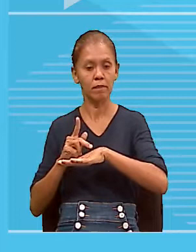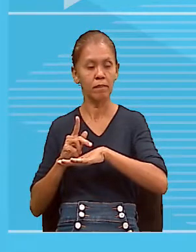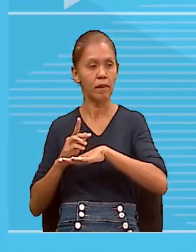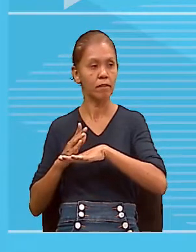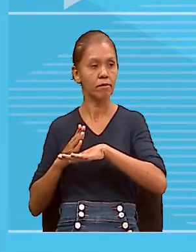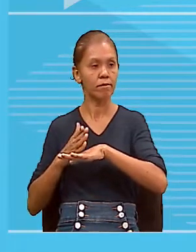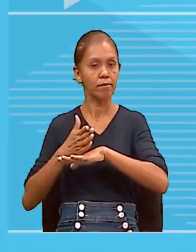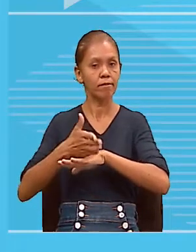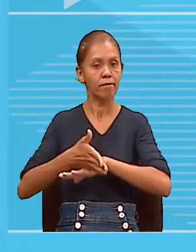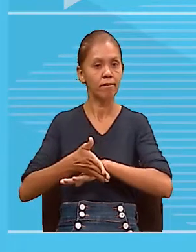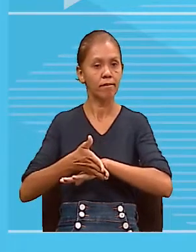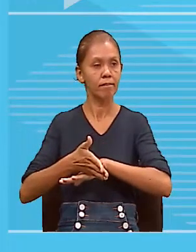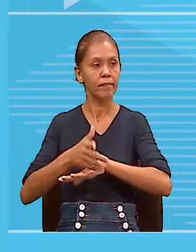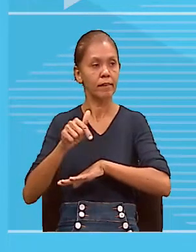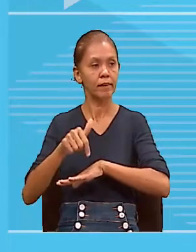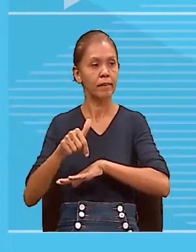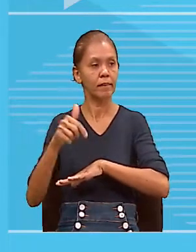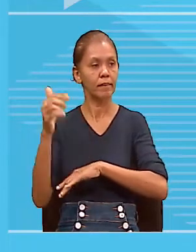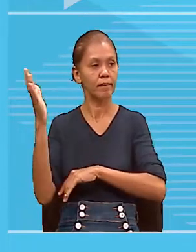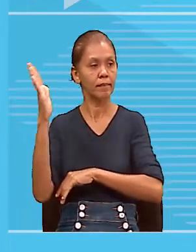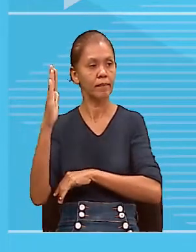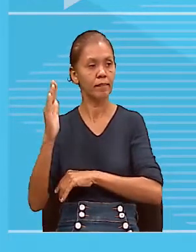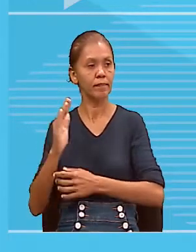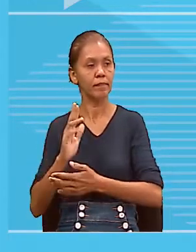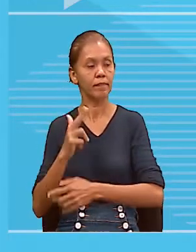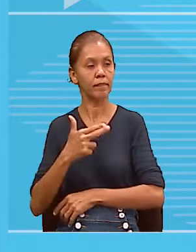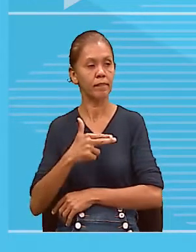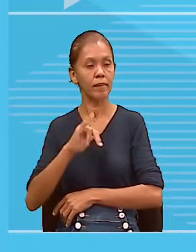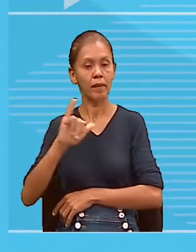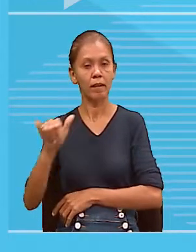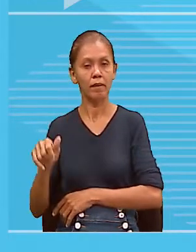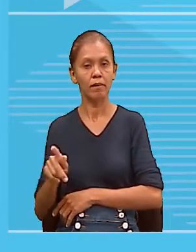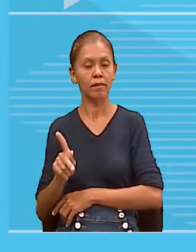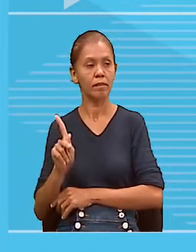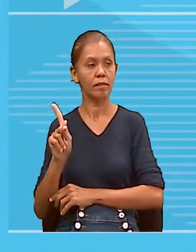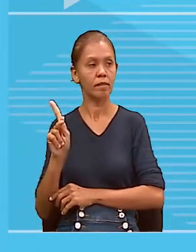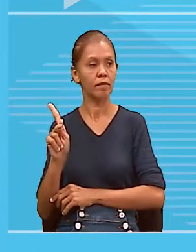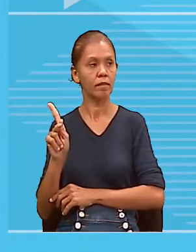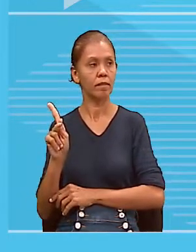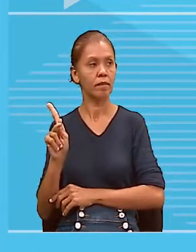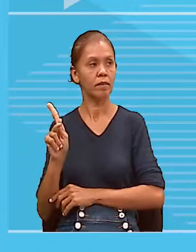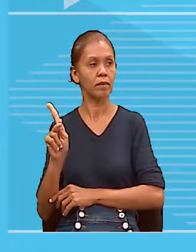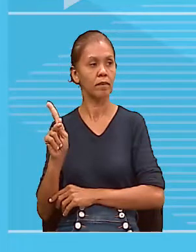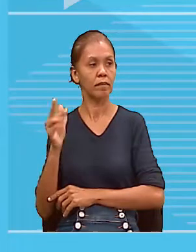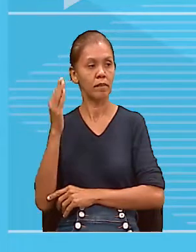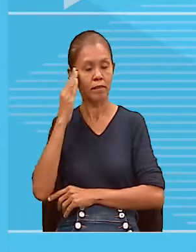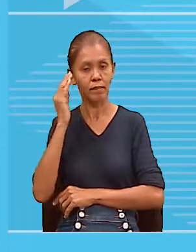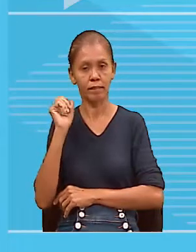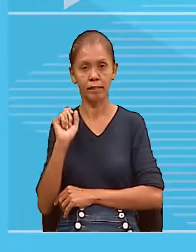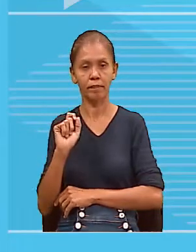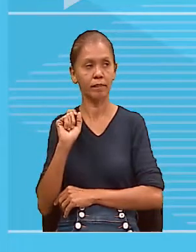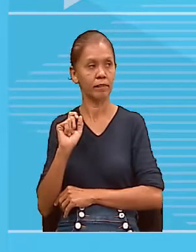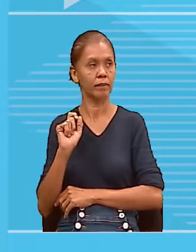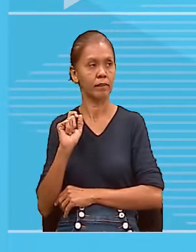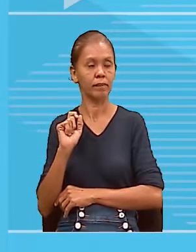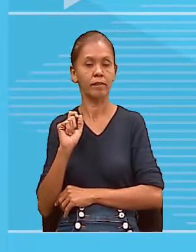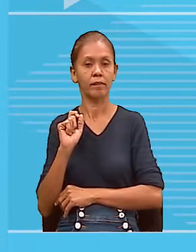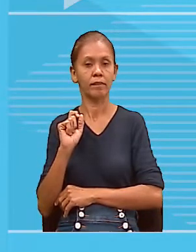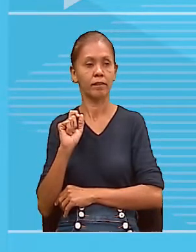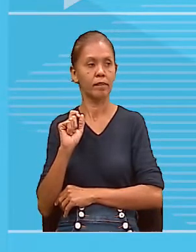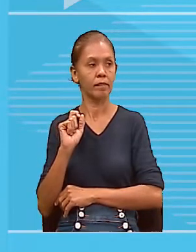inacionais haja Vista que o JK interpretava que nós não temos nem